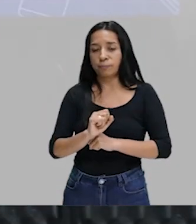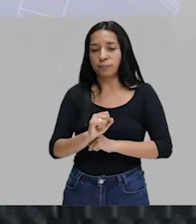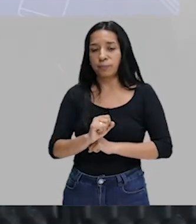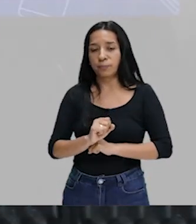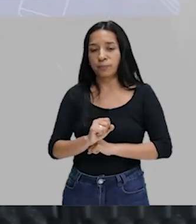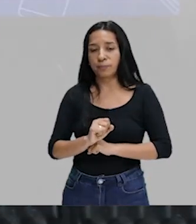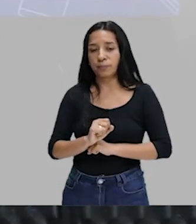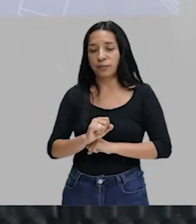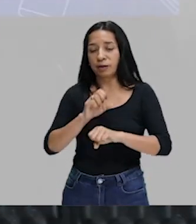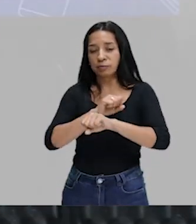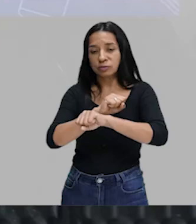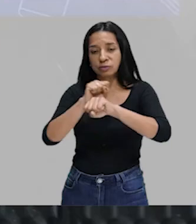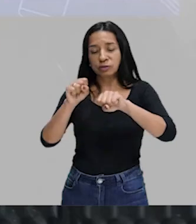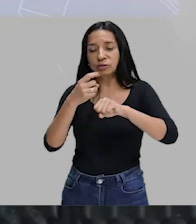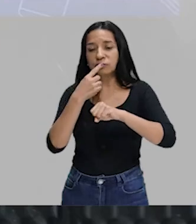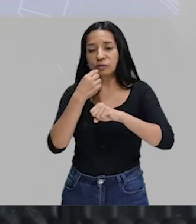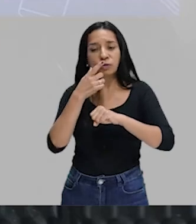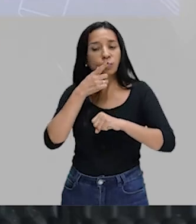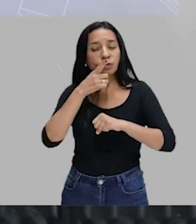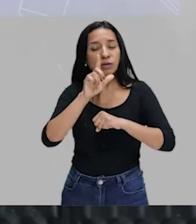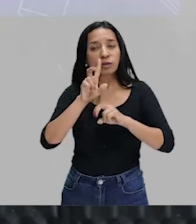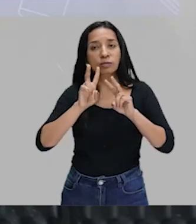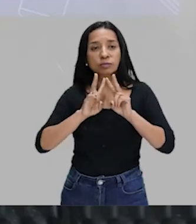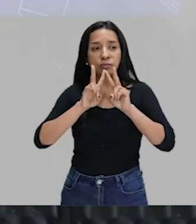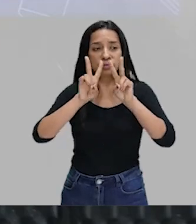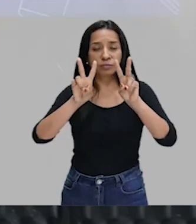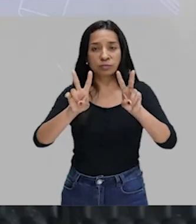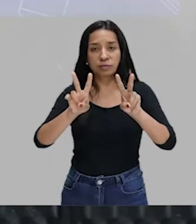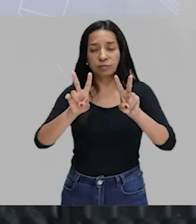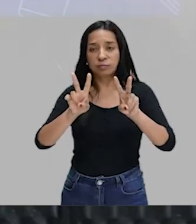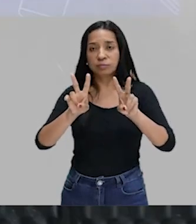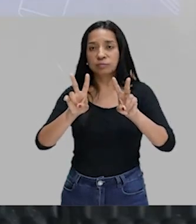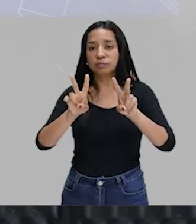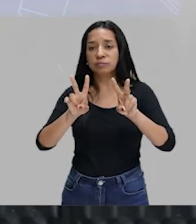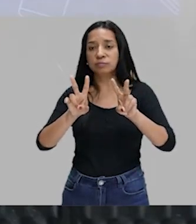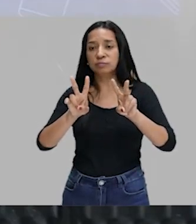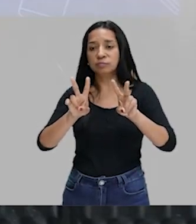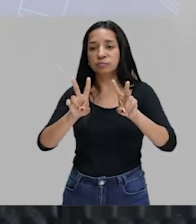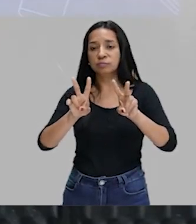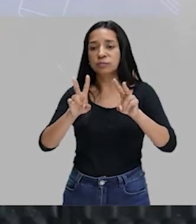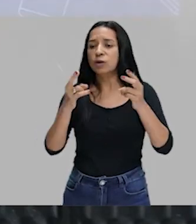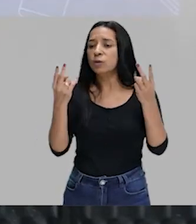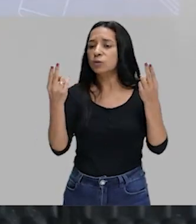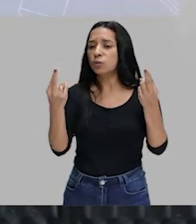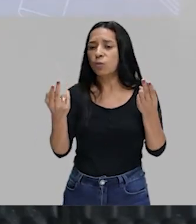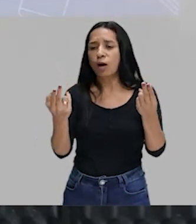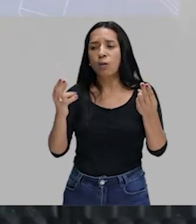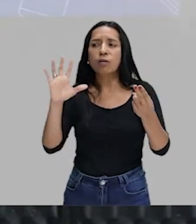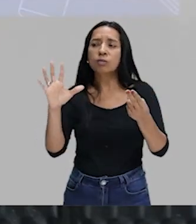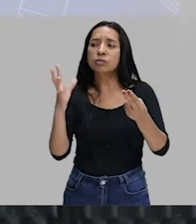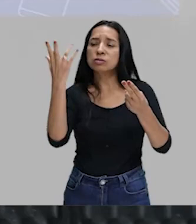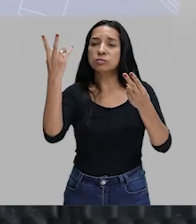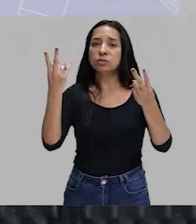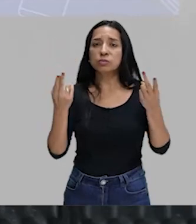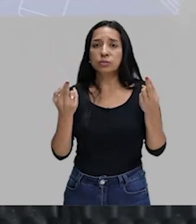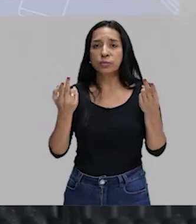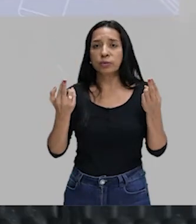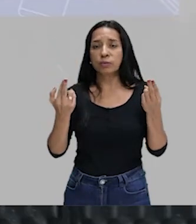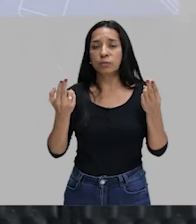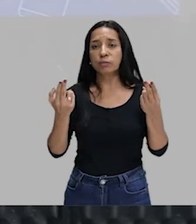vermelho, certo? Isso nós conseguimos ver, ok? Algo semelhante, algo parecido